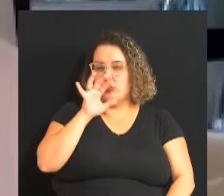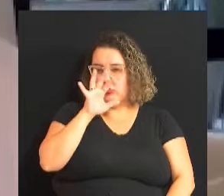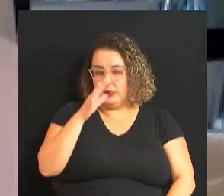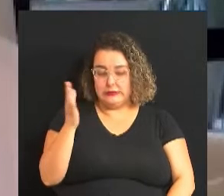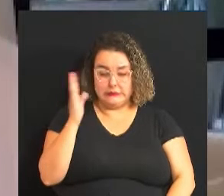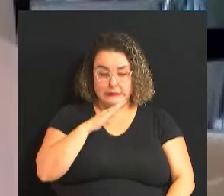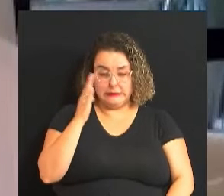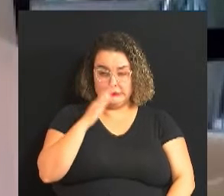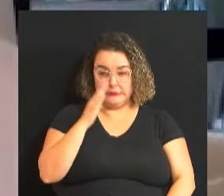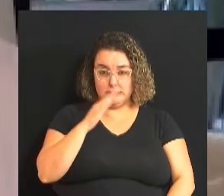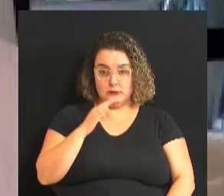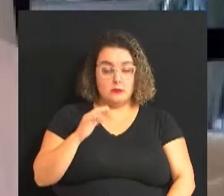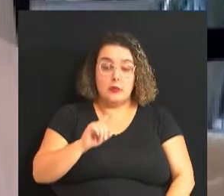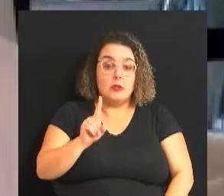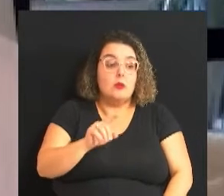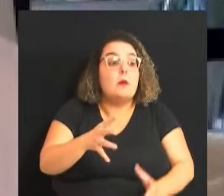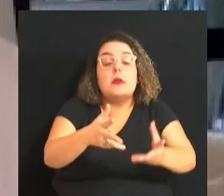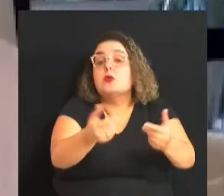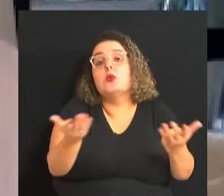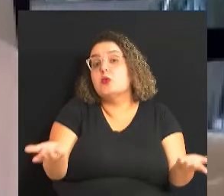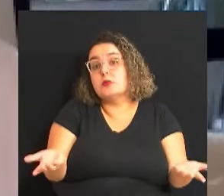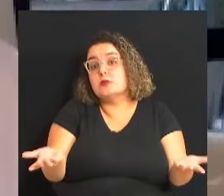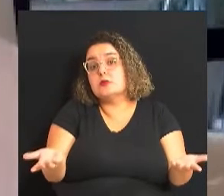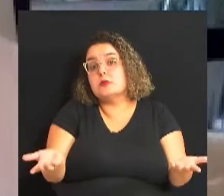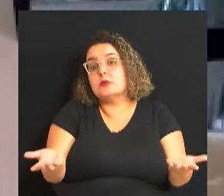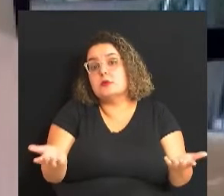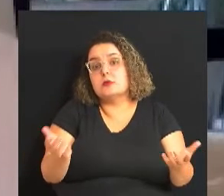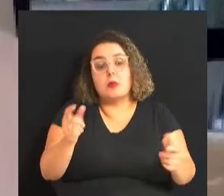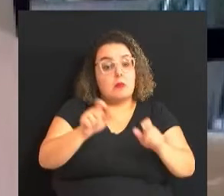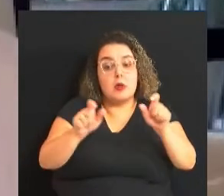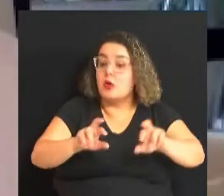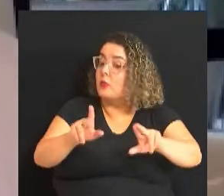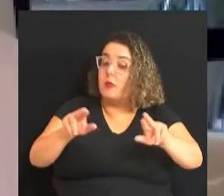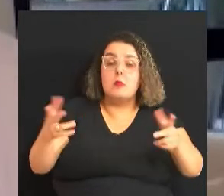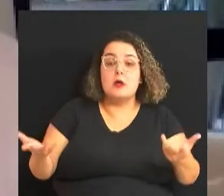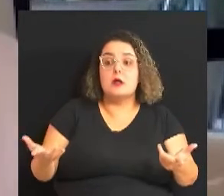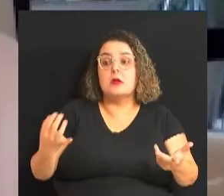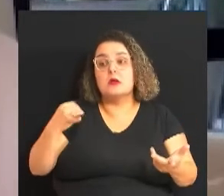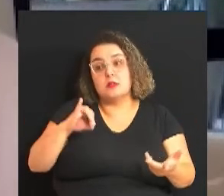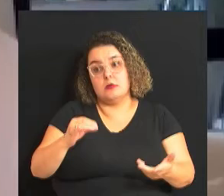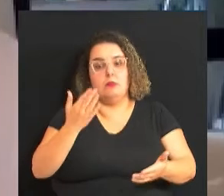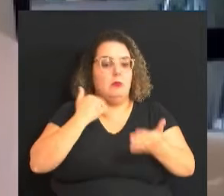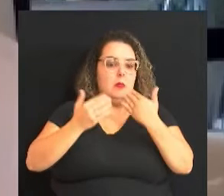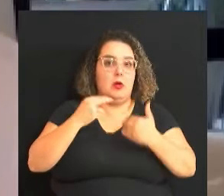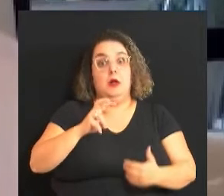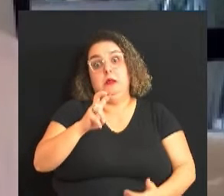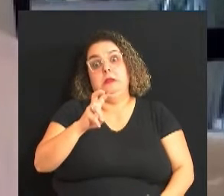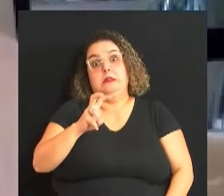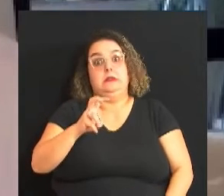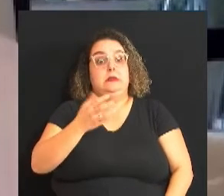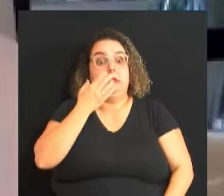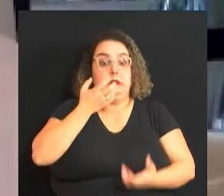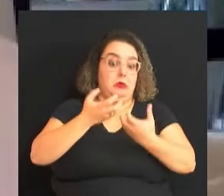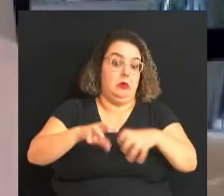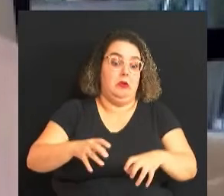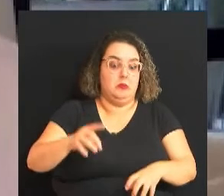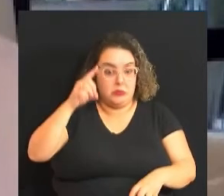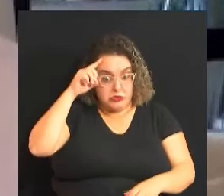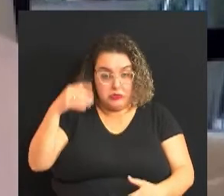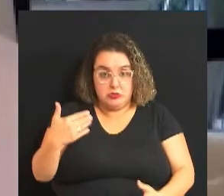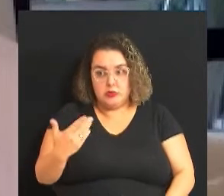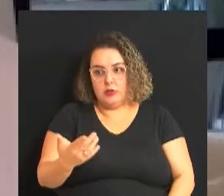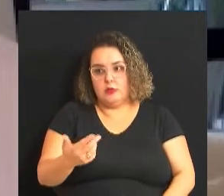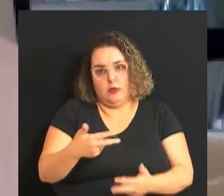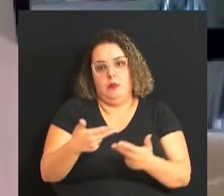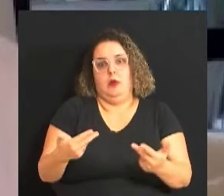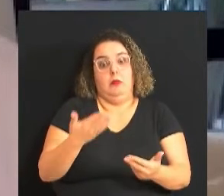mundo. Essa que é a grande questão. Não vai dar para todo mundo. E só vai dar se você comer 5 ovos por dia, que não é uma coisa que você